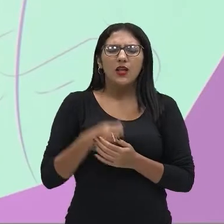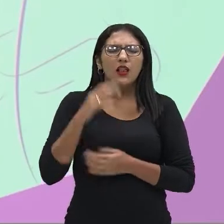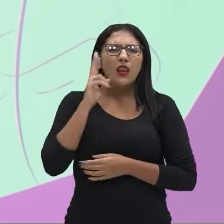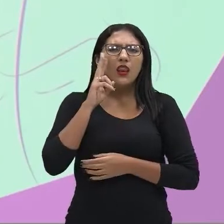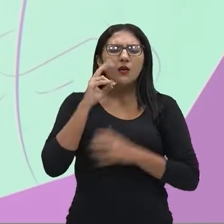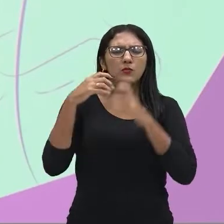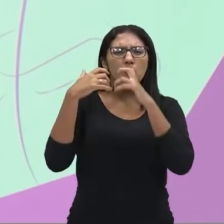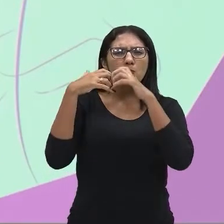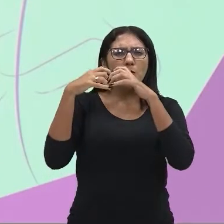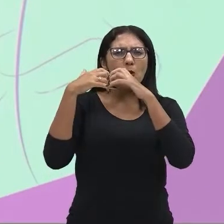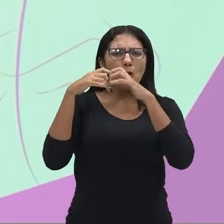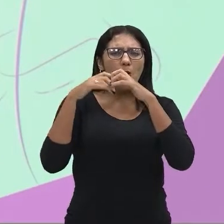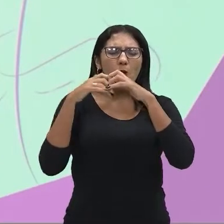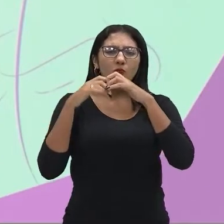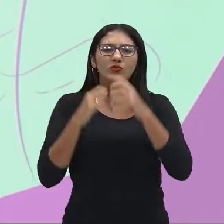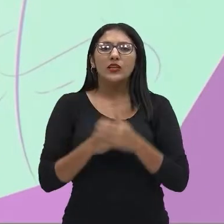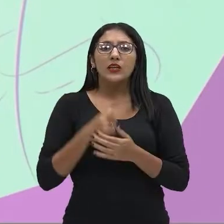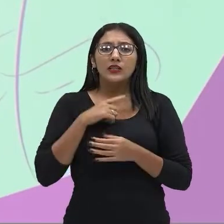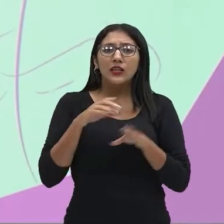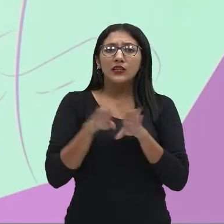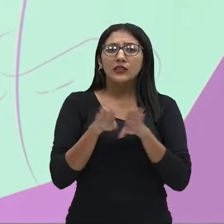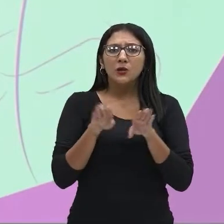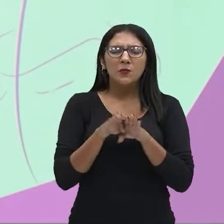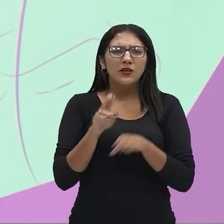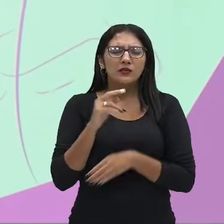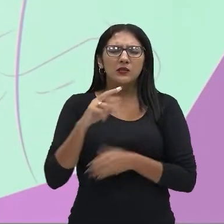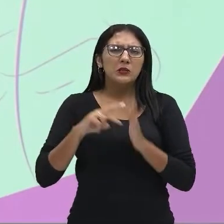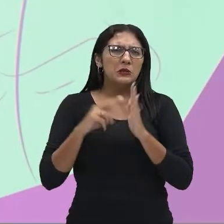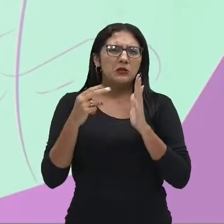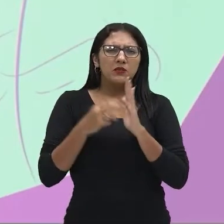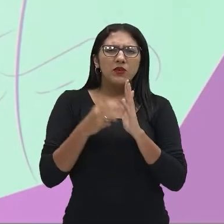hipófise. A hipófise, ela também é chamada de glândula mestra,